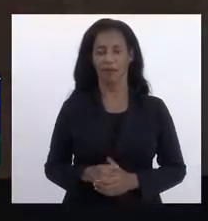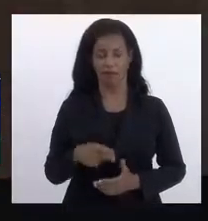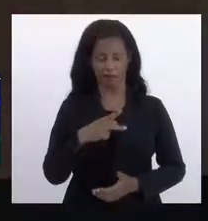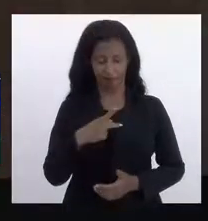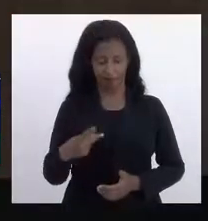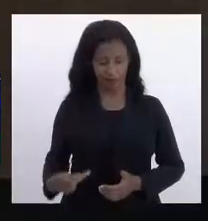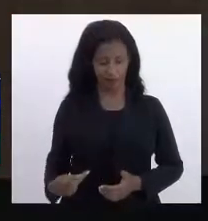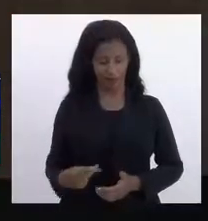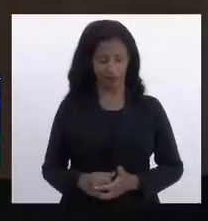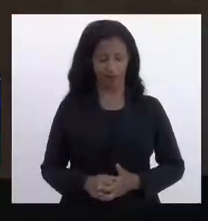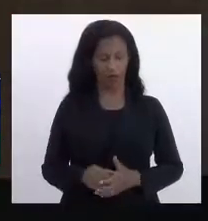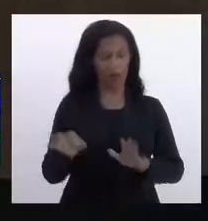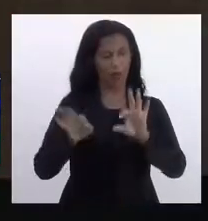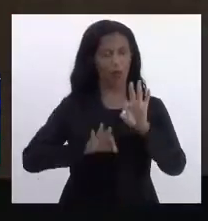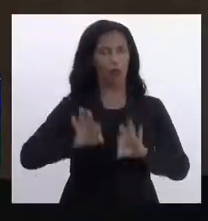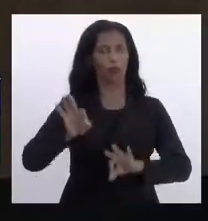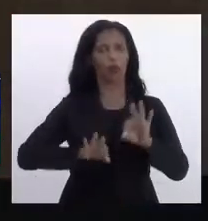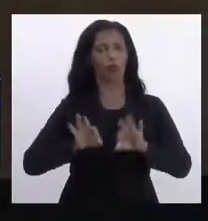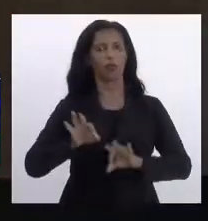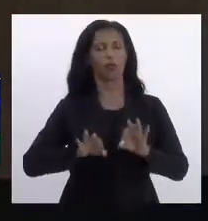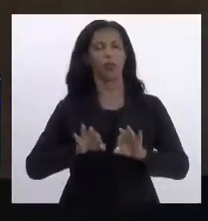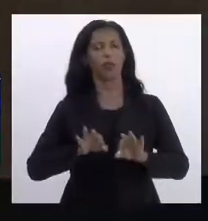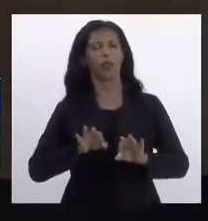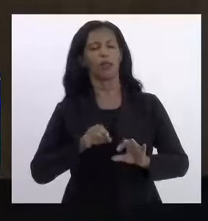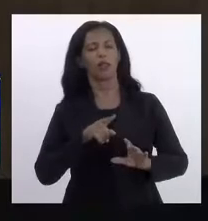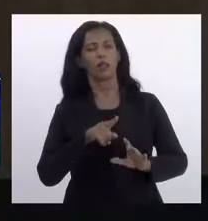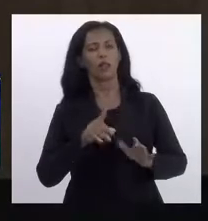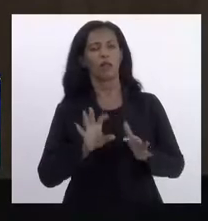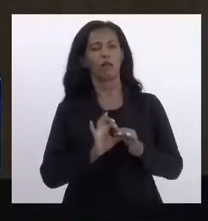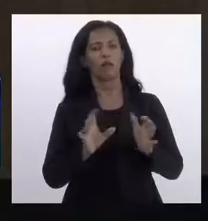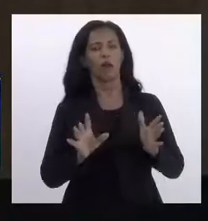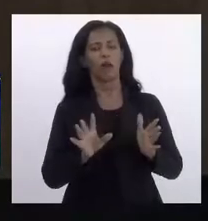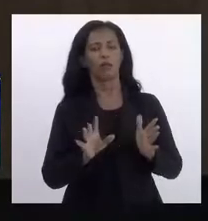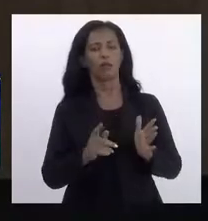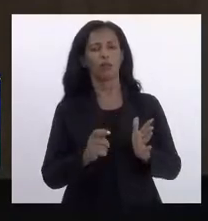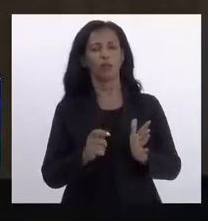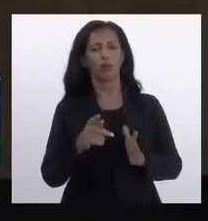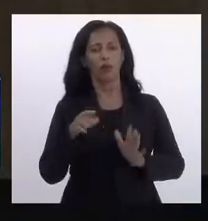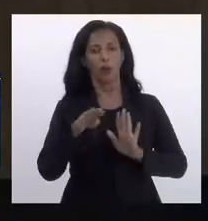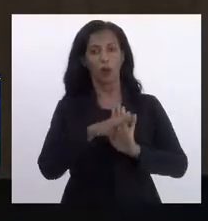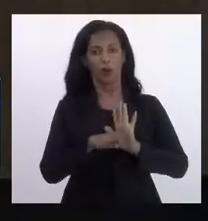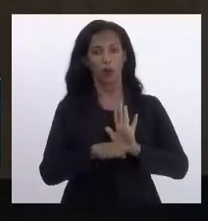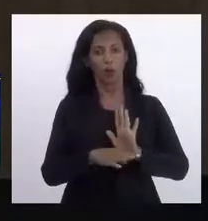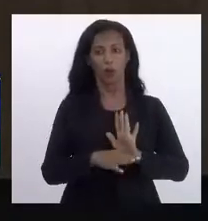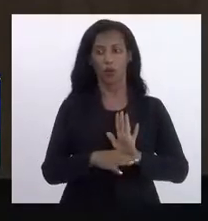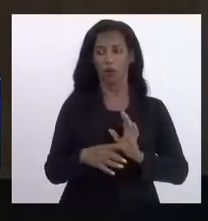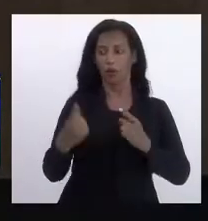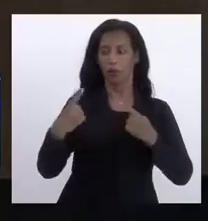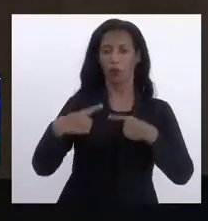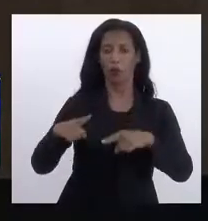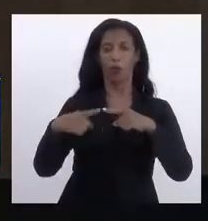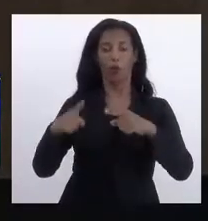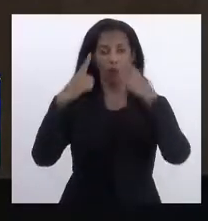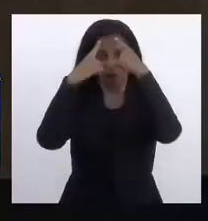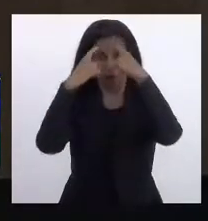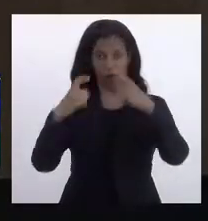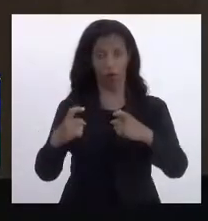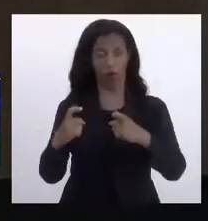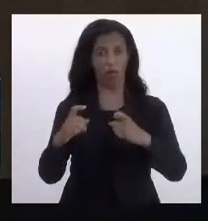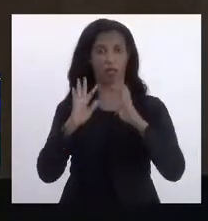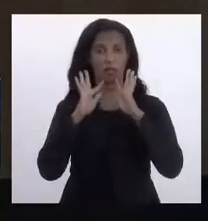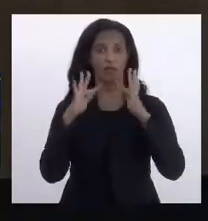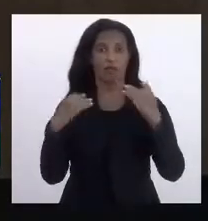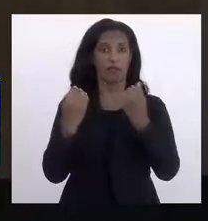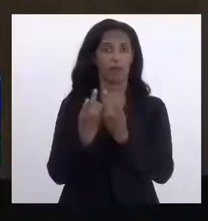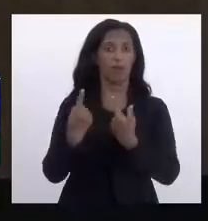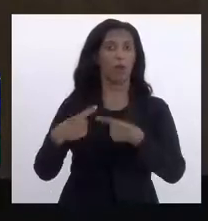Presidente, o presente projeto tem por objeto a autorização da criação do Programa Estadual de Enfrentamento à Violência Doméstica contra